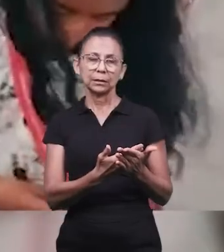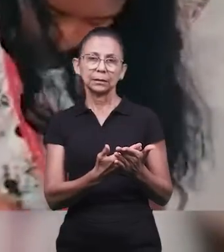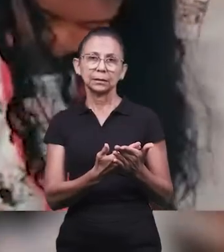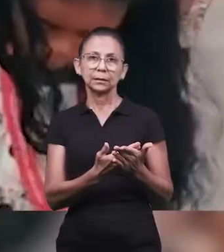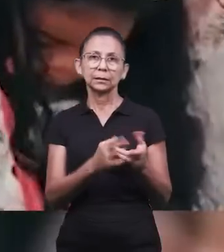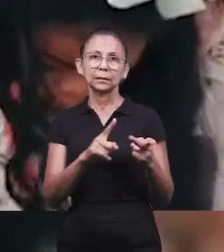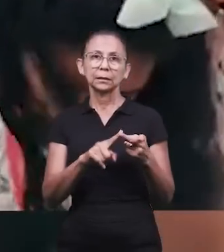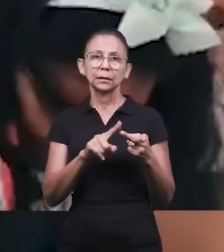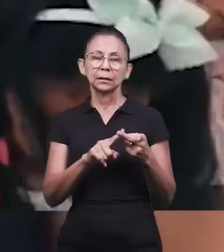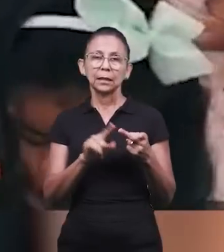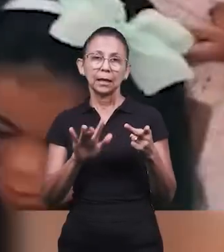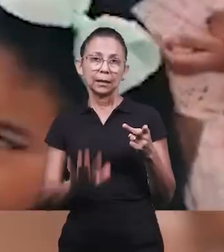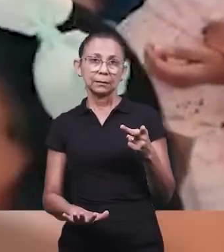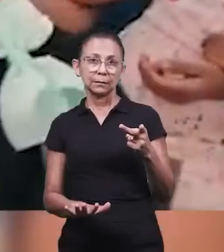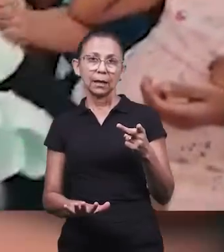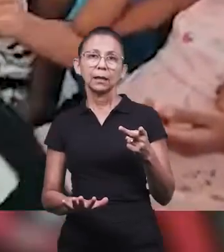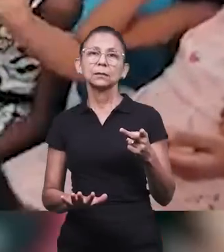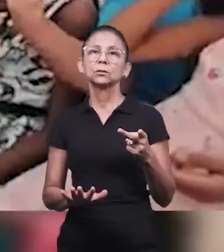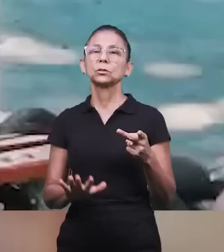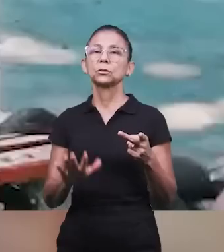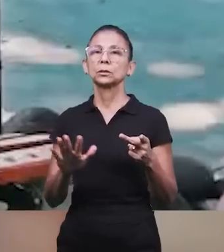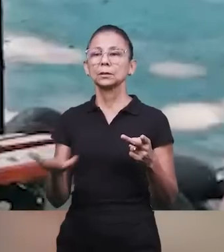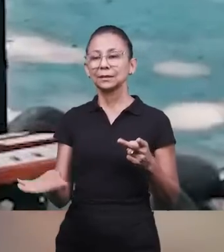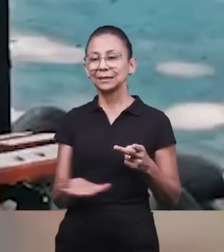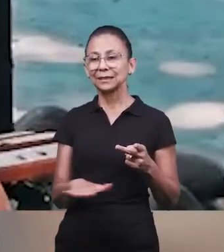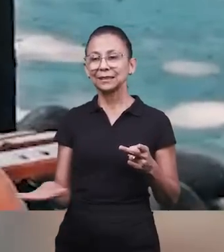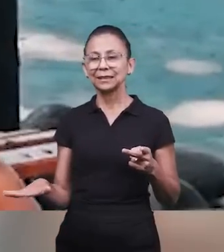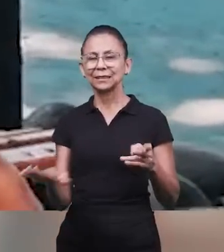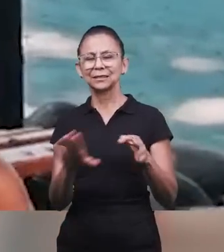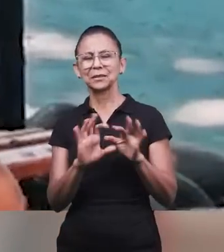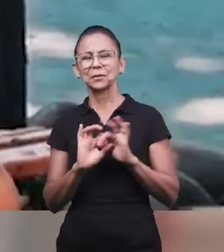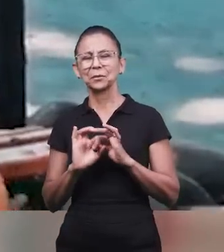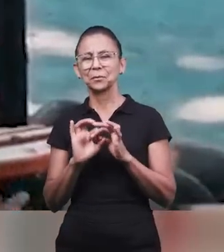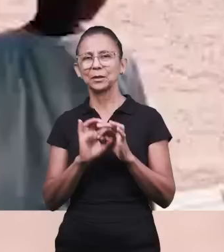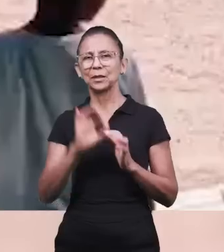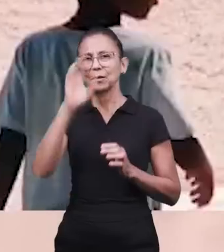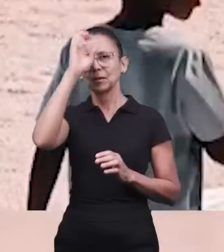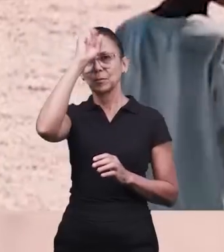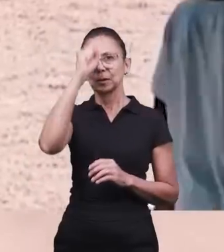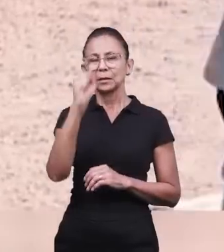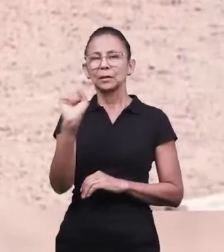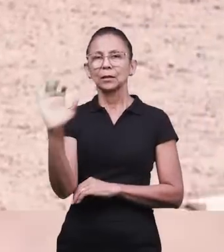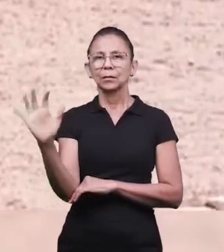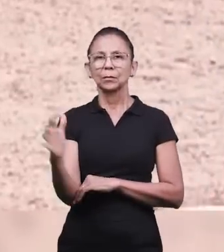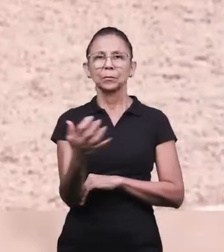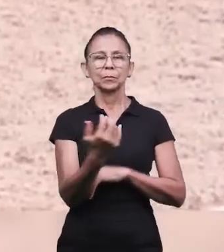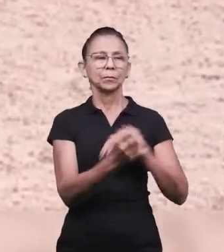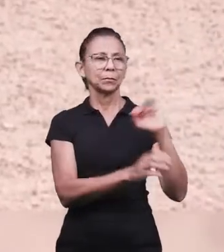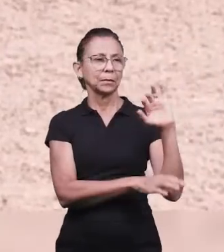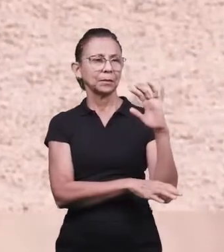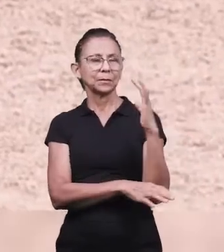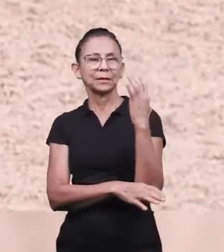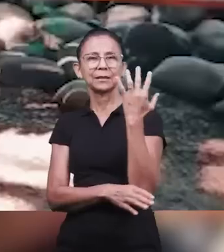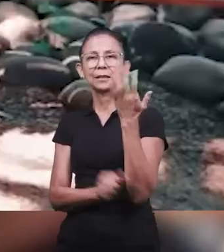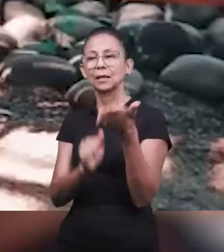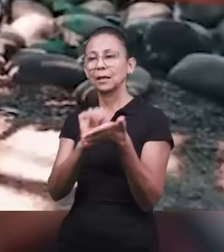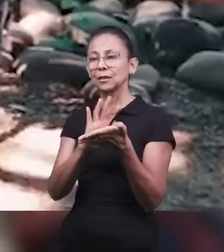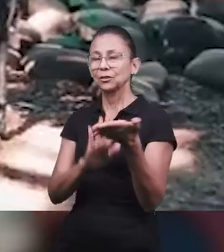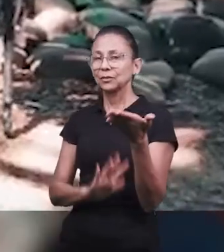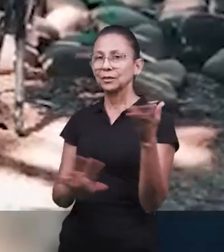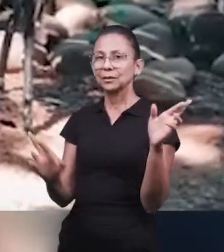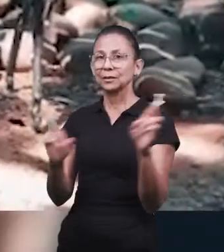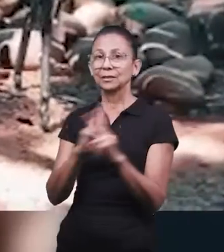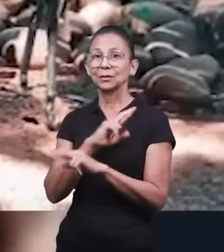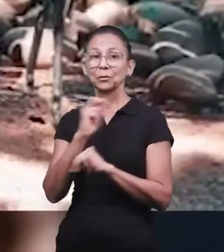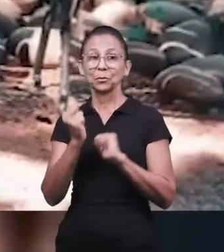tarde elas desfrutaram ali de momentos de muita comunhão, aprendendo sobre o meio ambiente, tiveram atividades ligadas ao